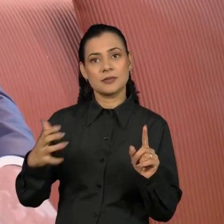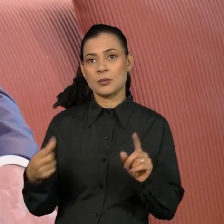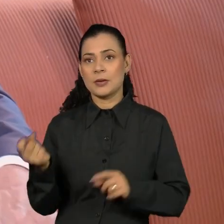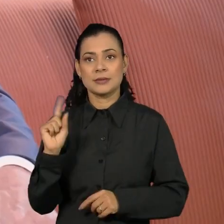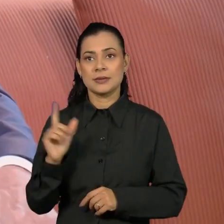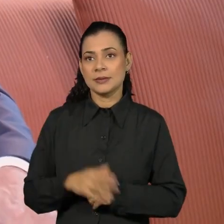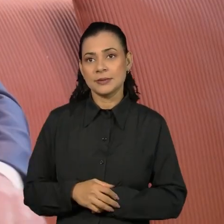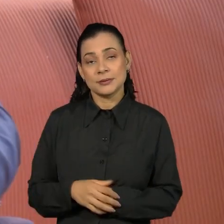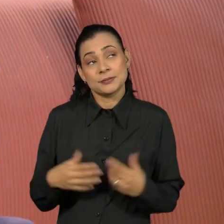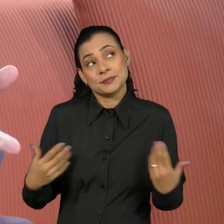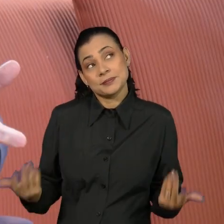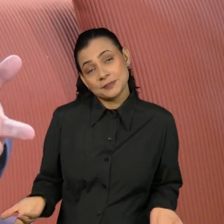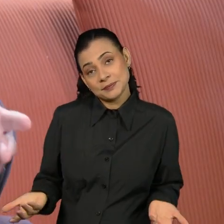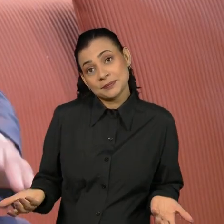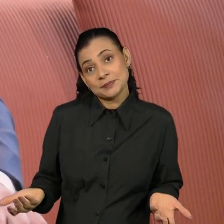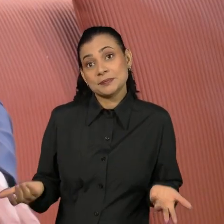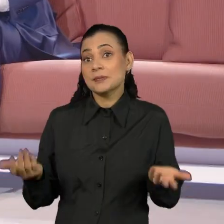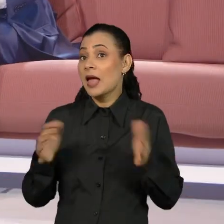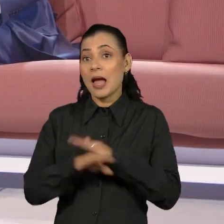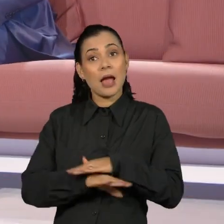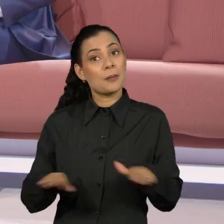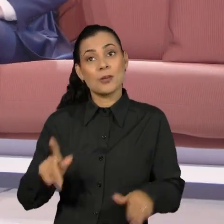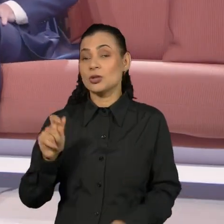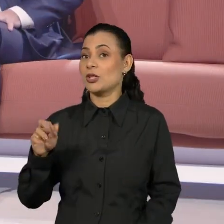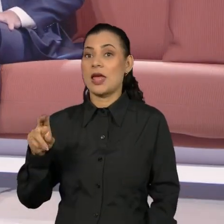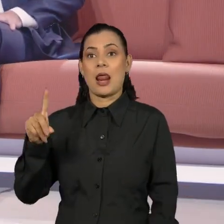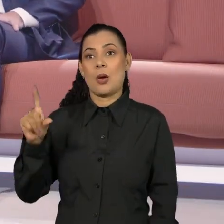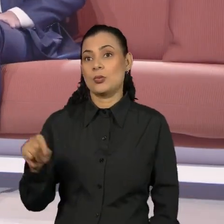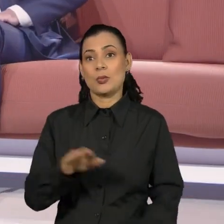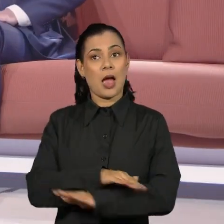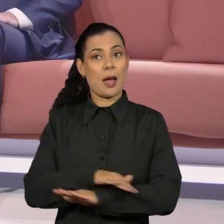Não, também não foi. Então acabaram os Geraldo.